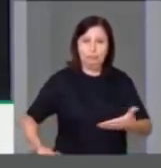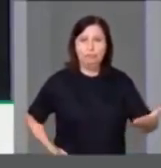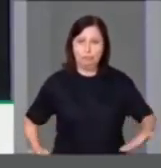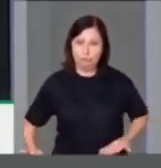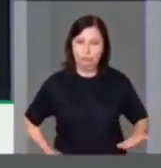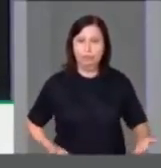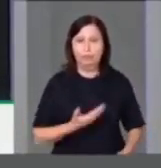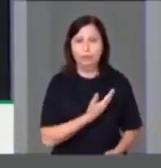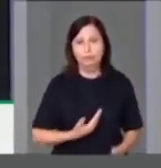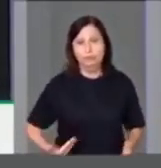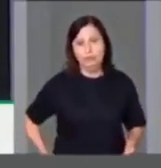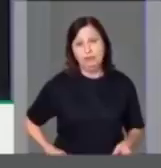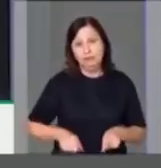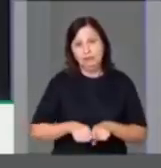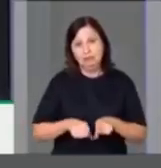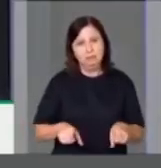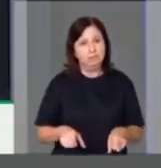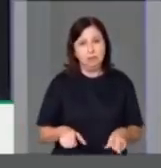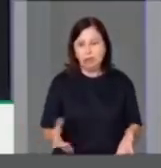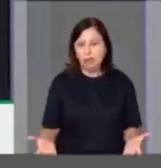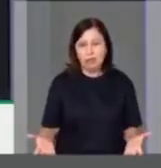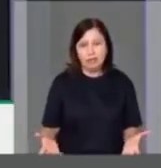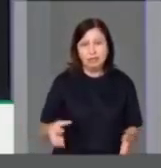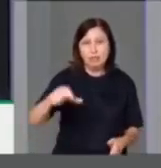roubo institucionalizado de